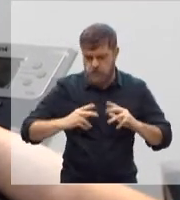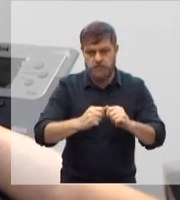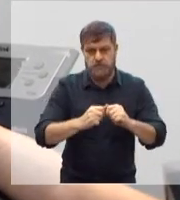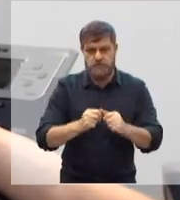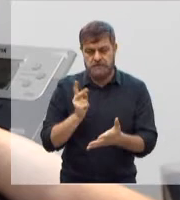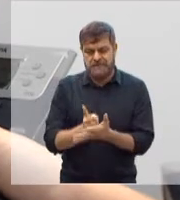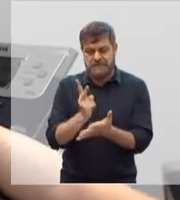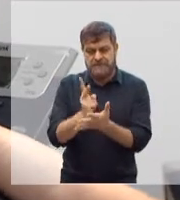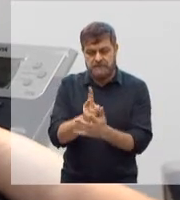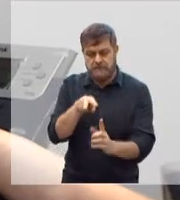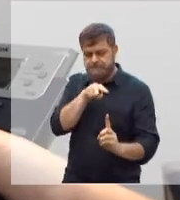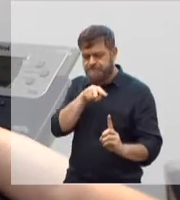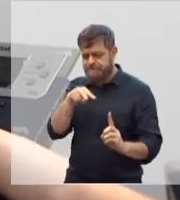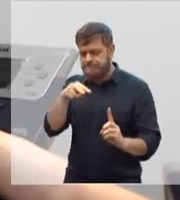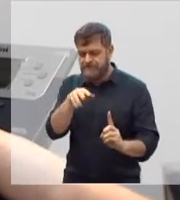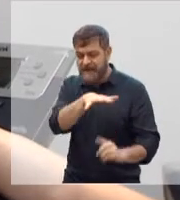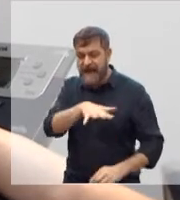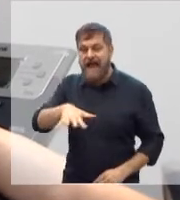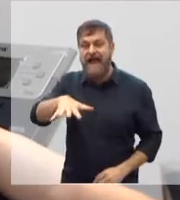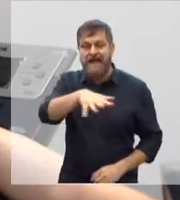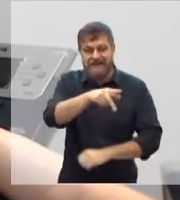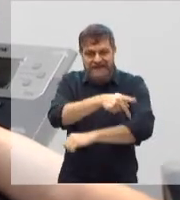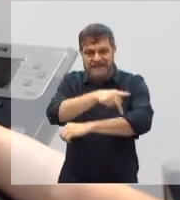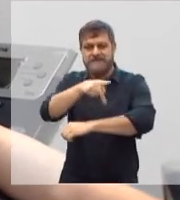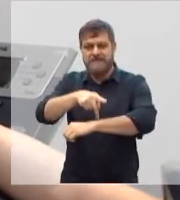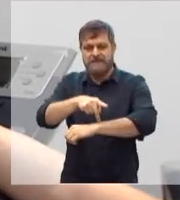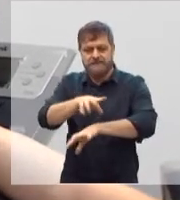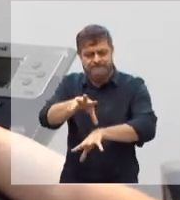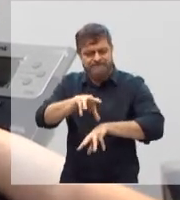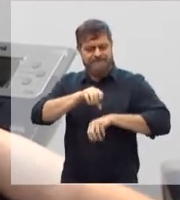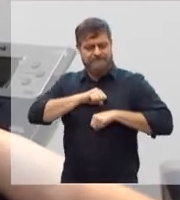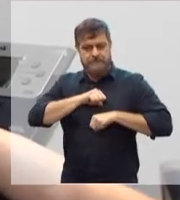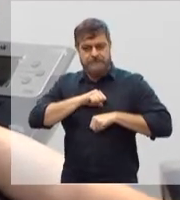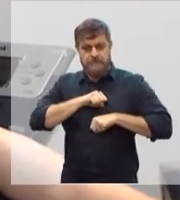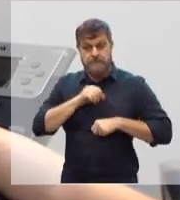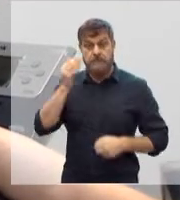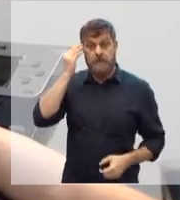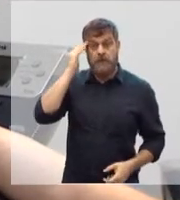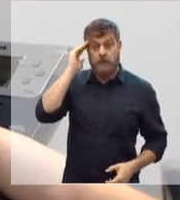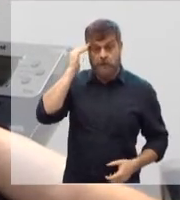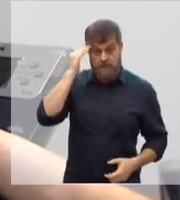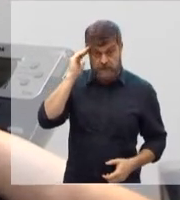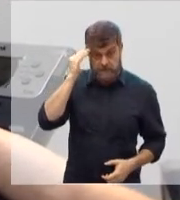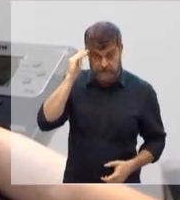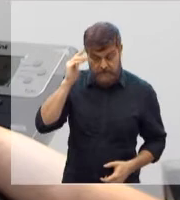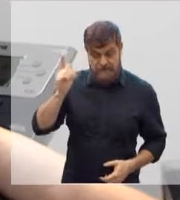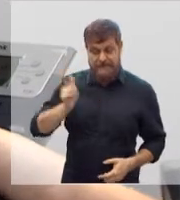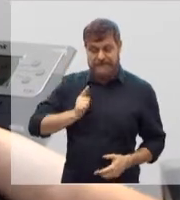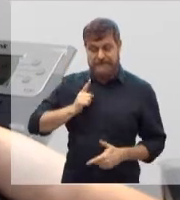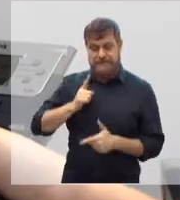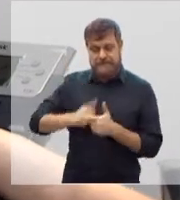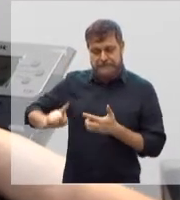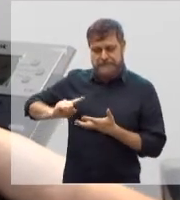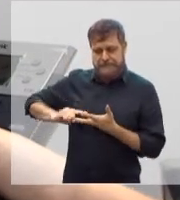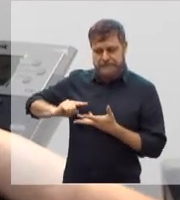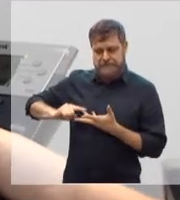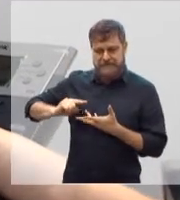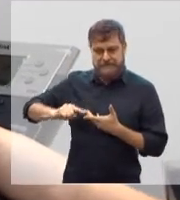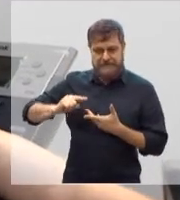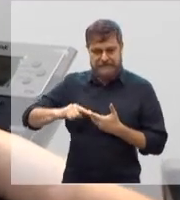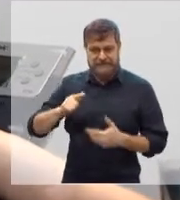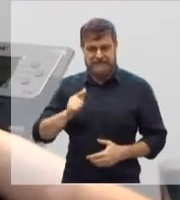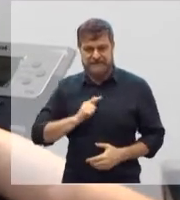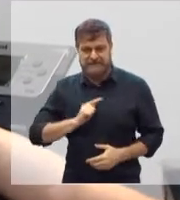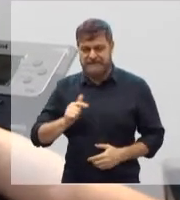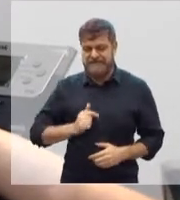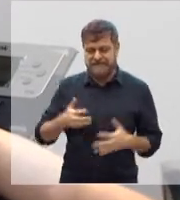faço sempre haverá uma percepção pedagógica e por isso que eu entendo que apesar dos pesares,